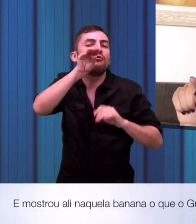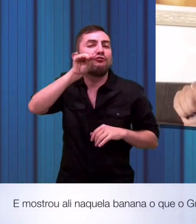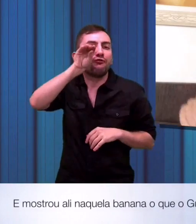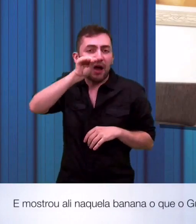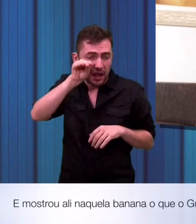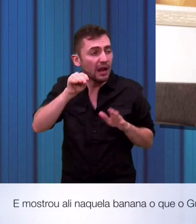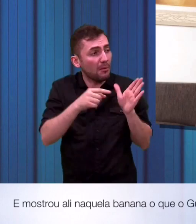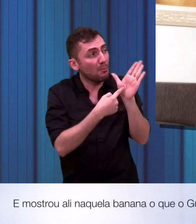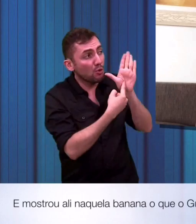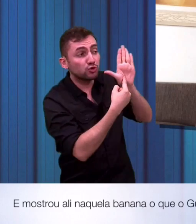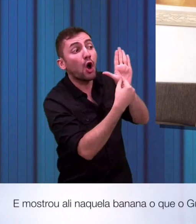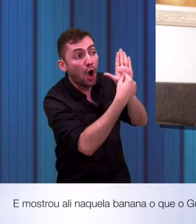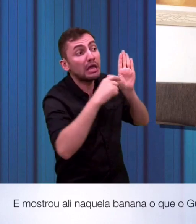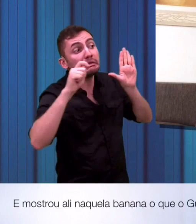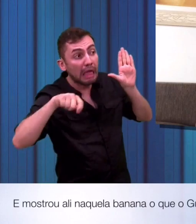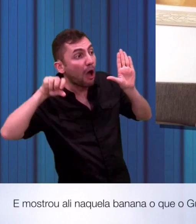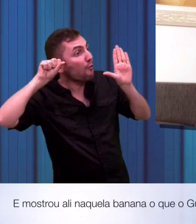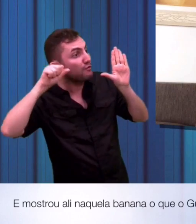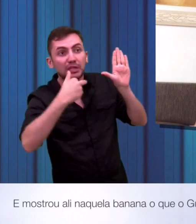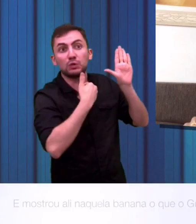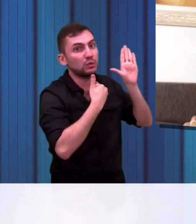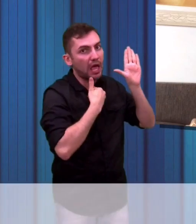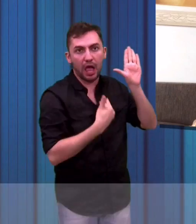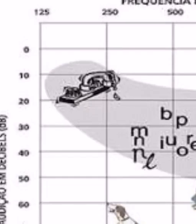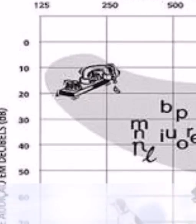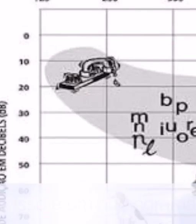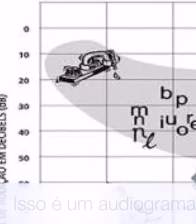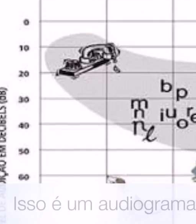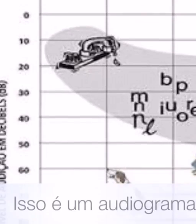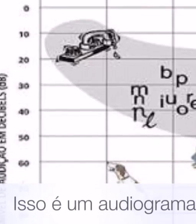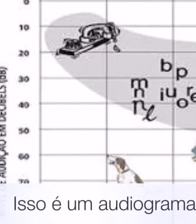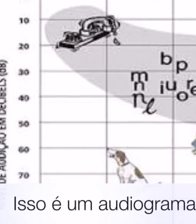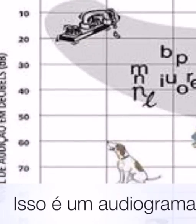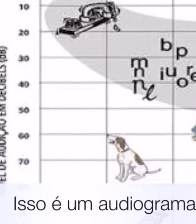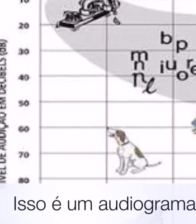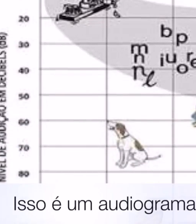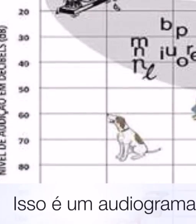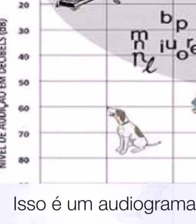banana o que o Guilherme conseguia ouvir e o que o Guilherme não conseguia ouvir.